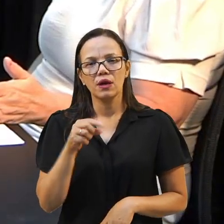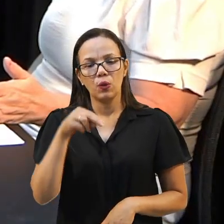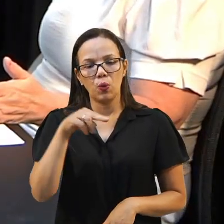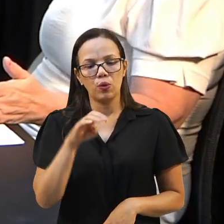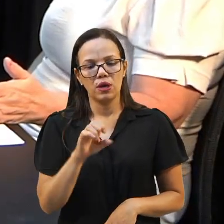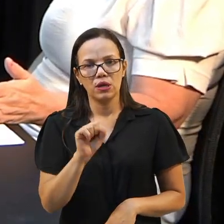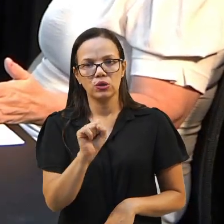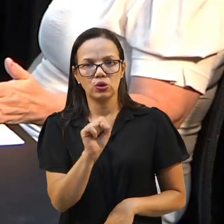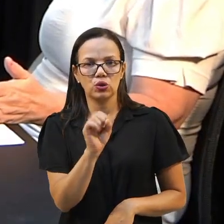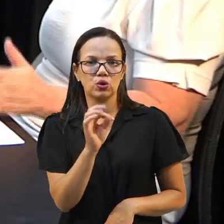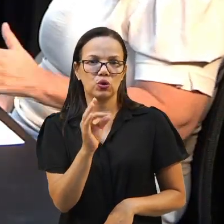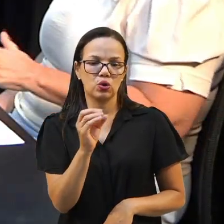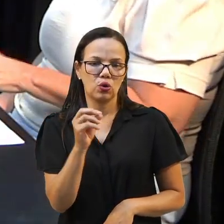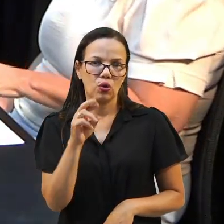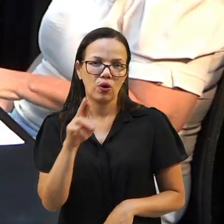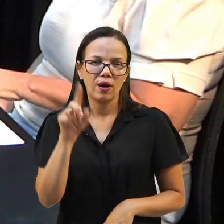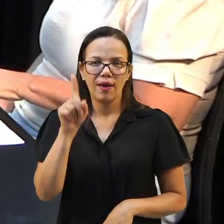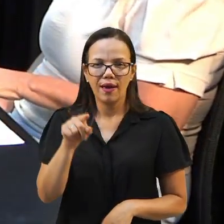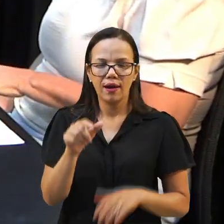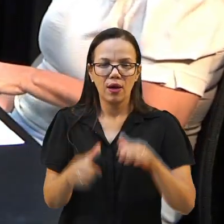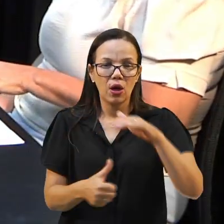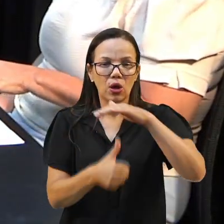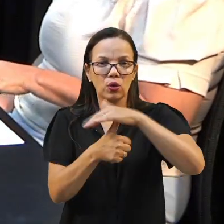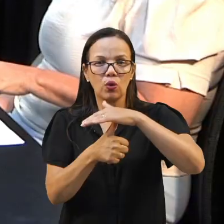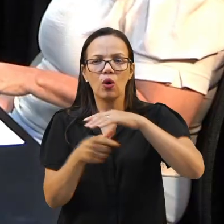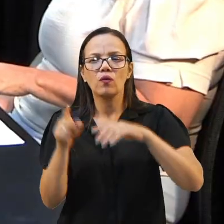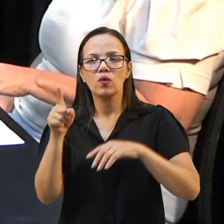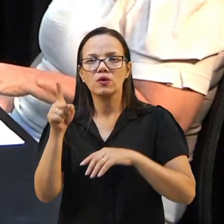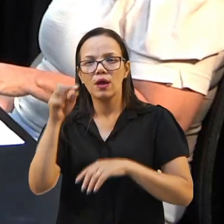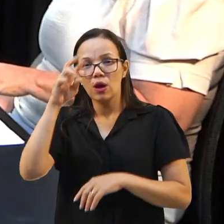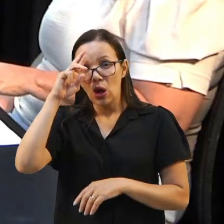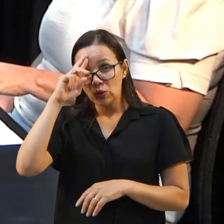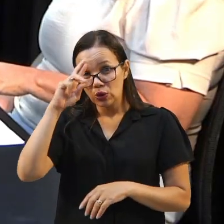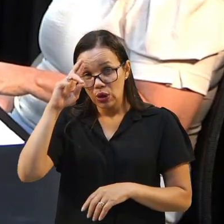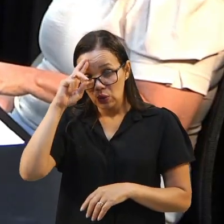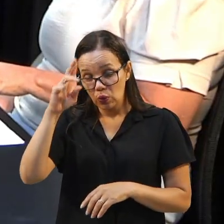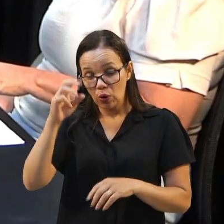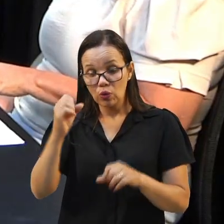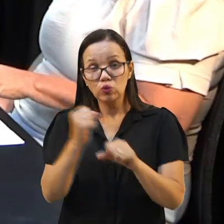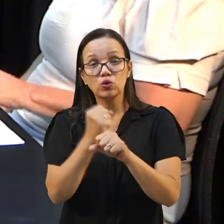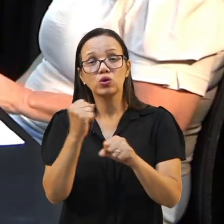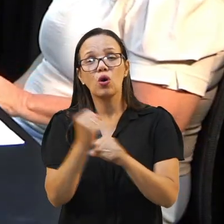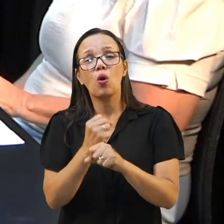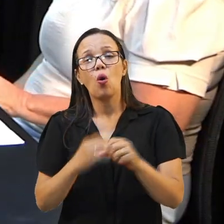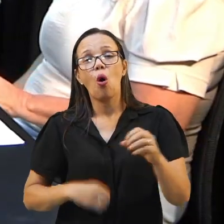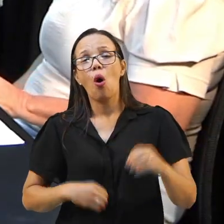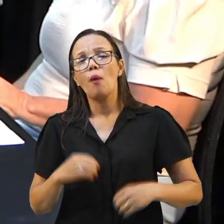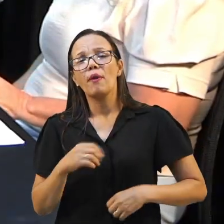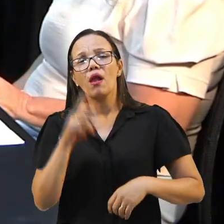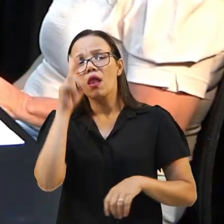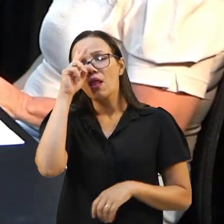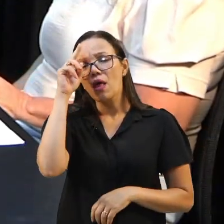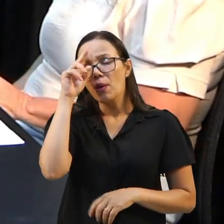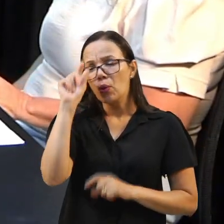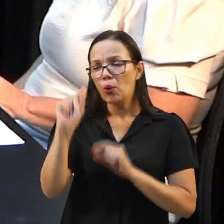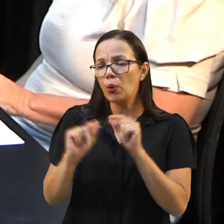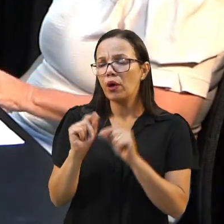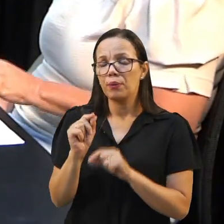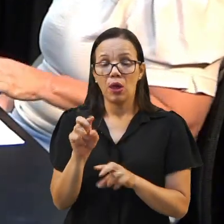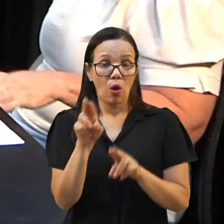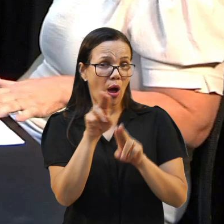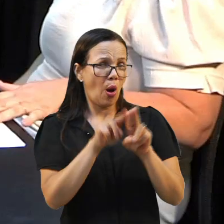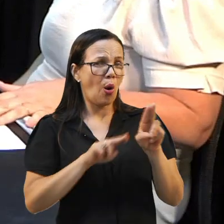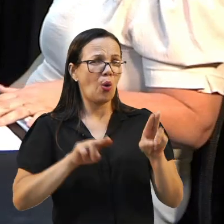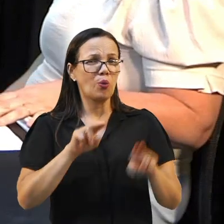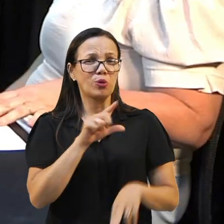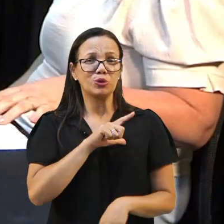era reitor, o senhor foi diretor de obras, não é? O que o senhor lembra dessa época? Quando a UFO, só um adendo, quando a